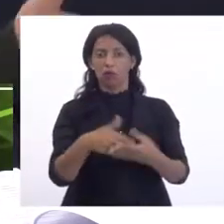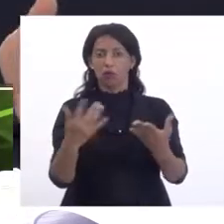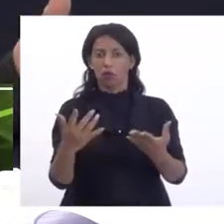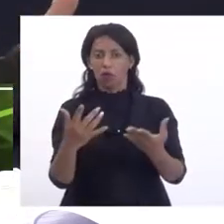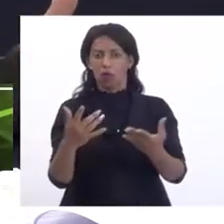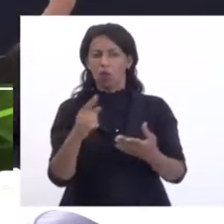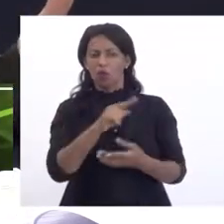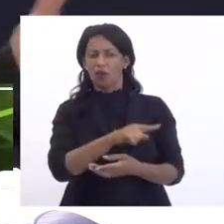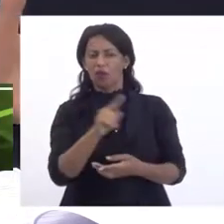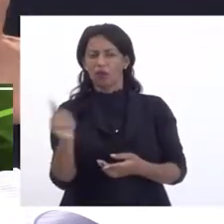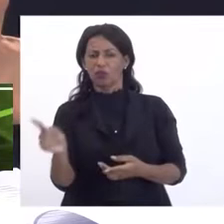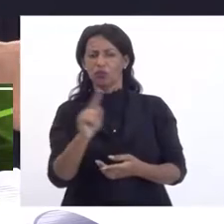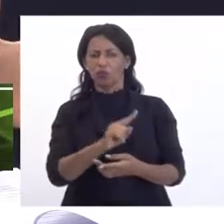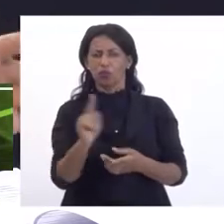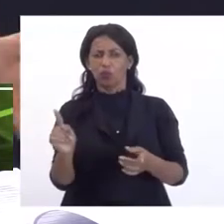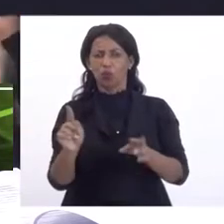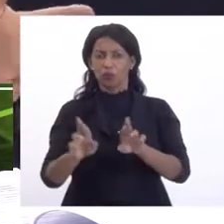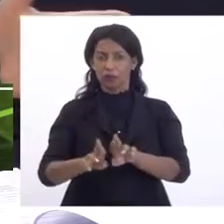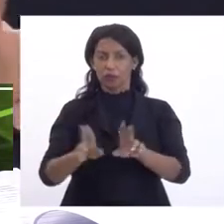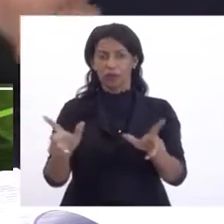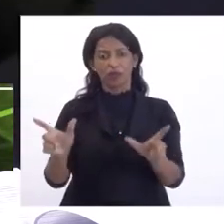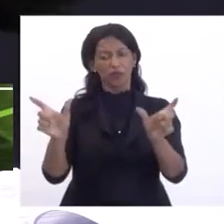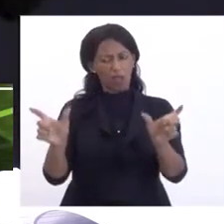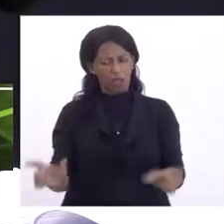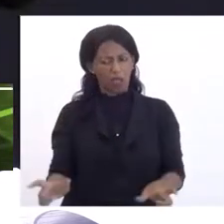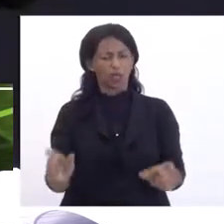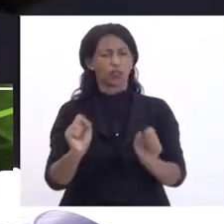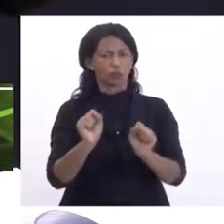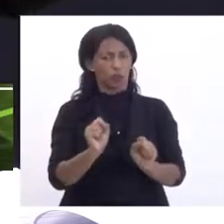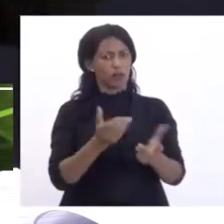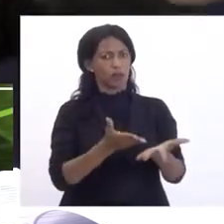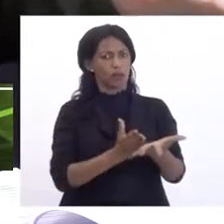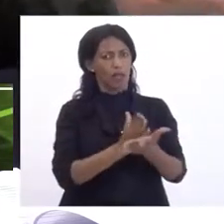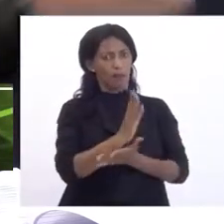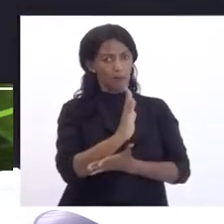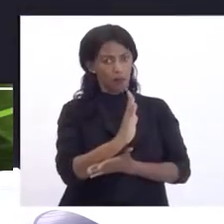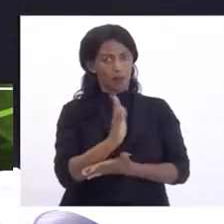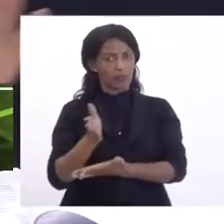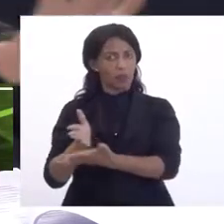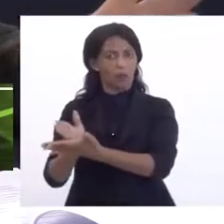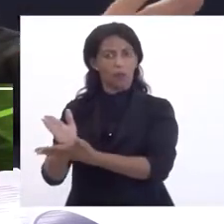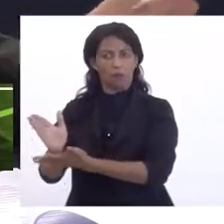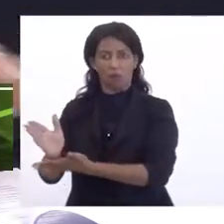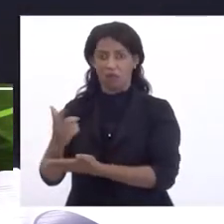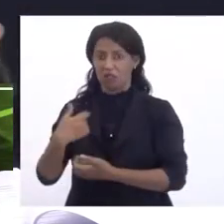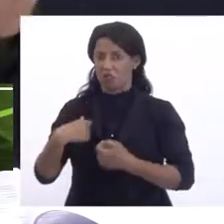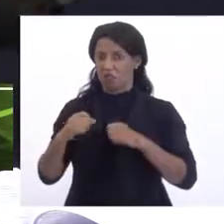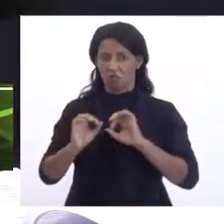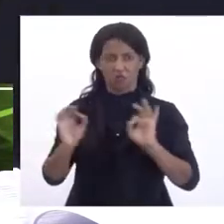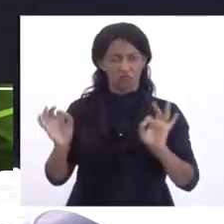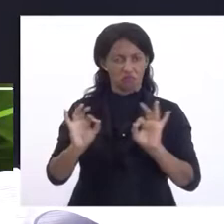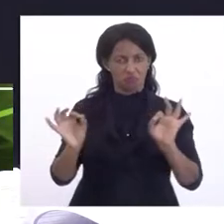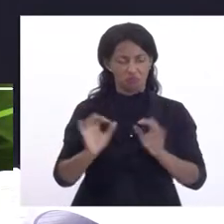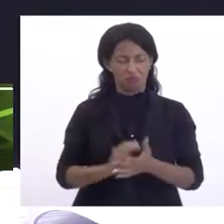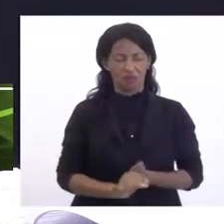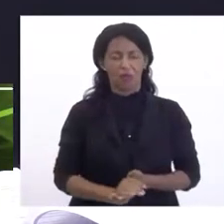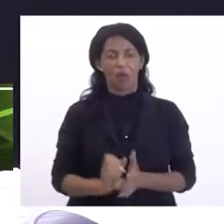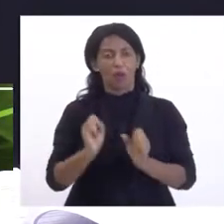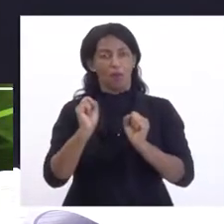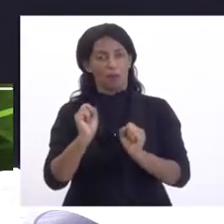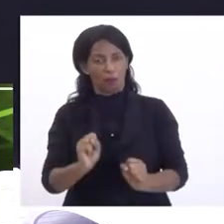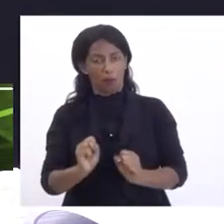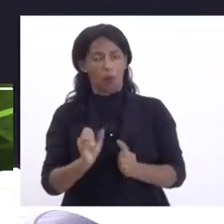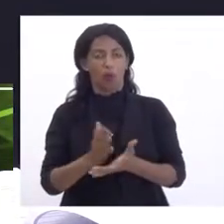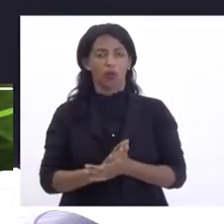o voto do outro. Olha, pode-se votar pela aprovação das duas, coisa que eu não farei, pode-se votar